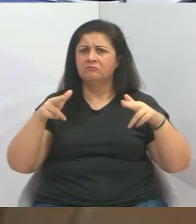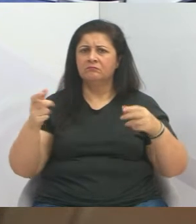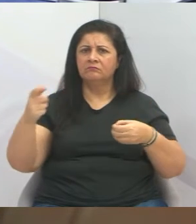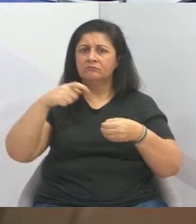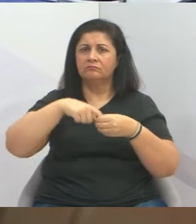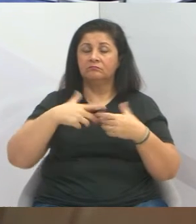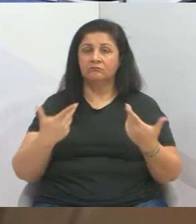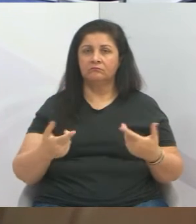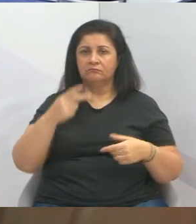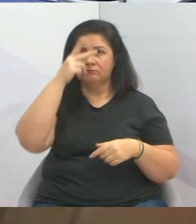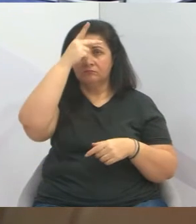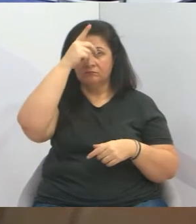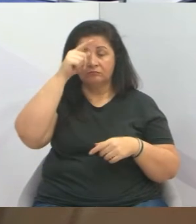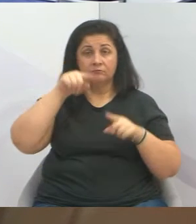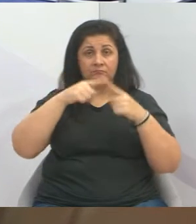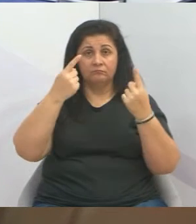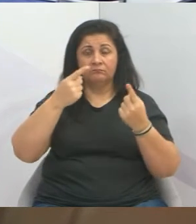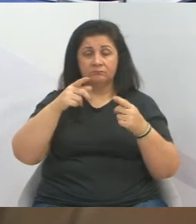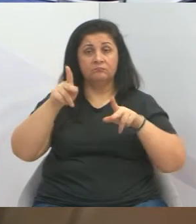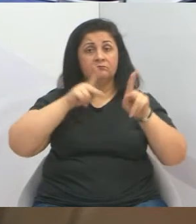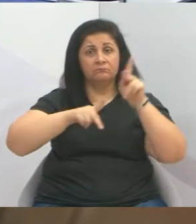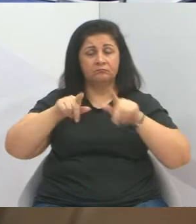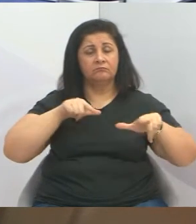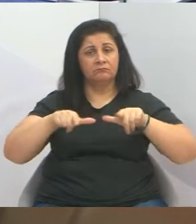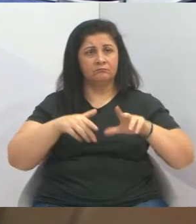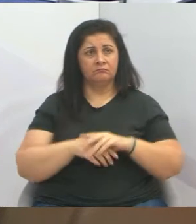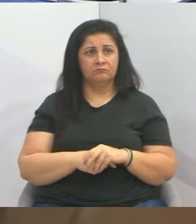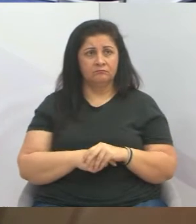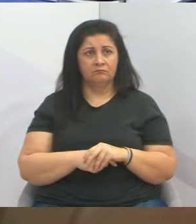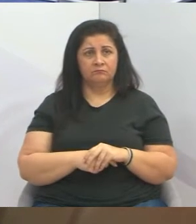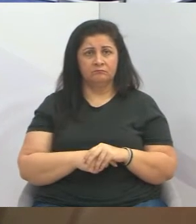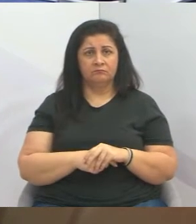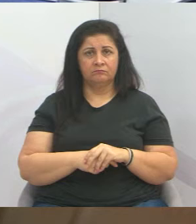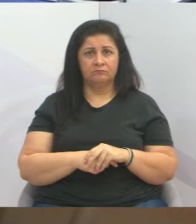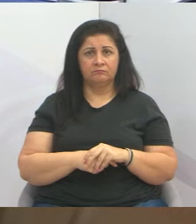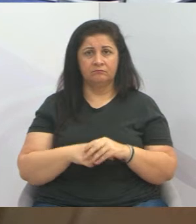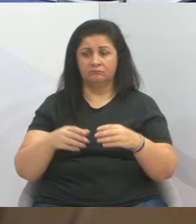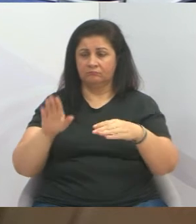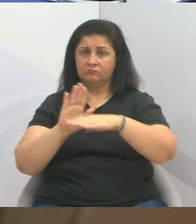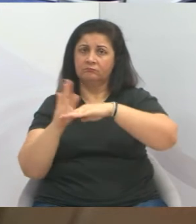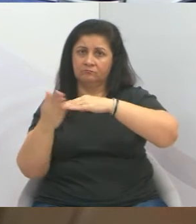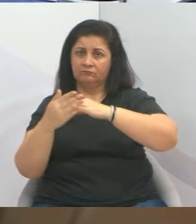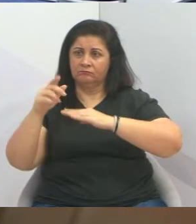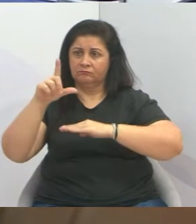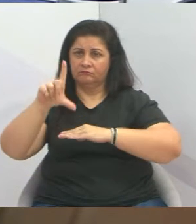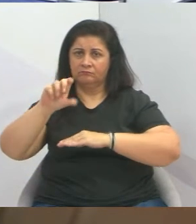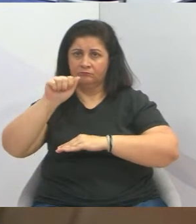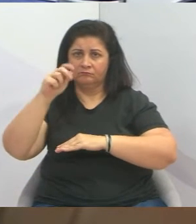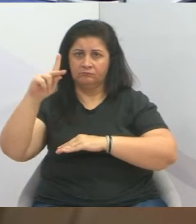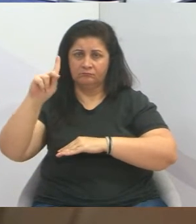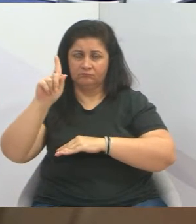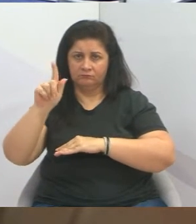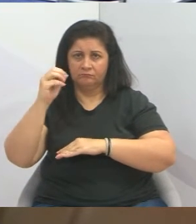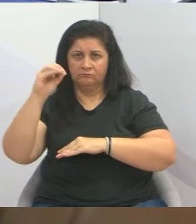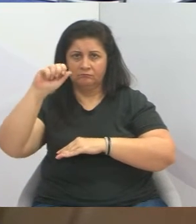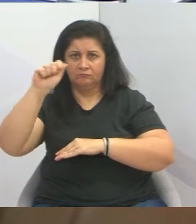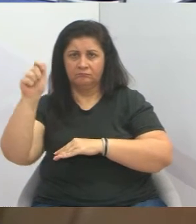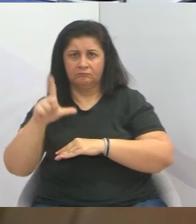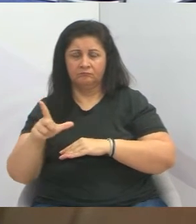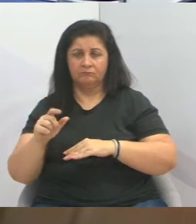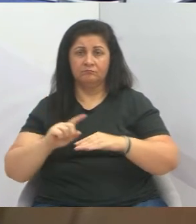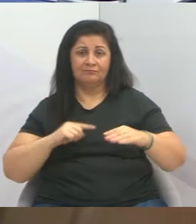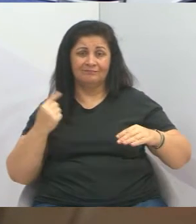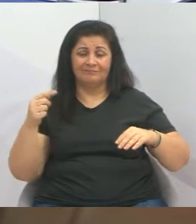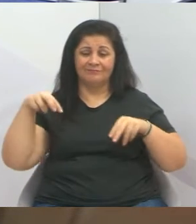do ônibus e o povo Continua trabalhando já basta Então pessoal da Lagoa Azul 1 e 2 vem a pé